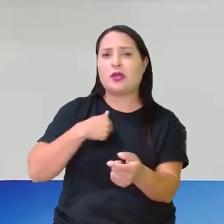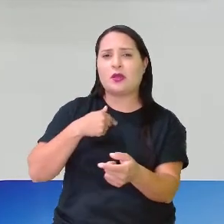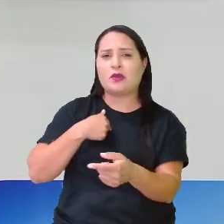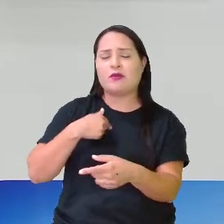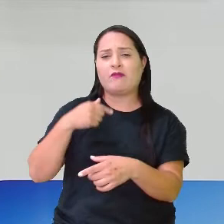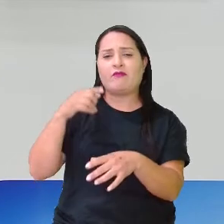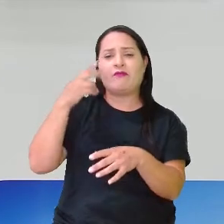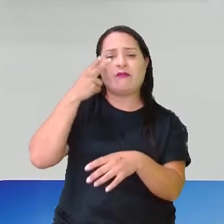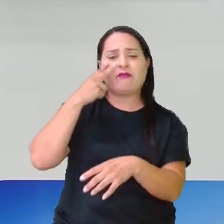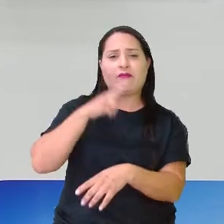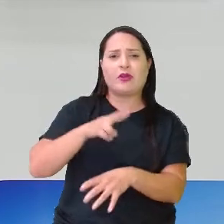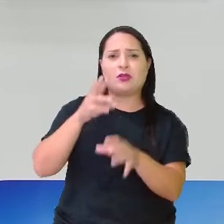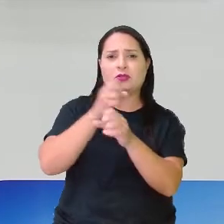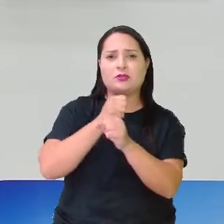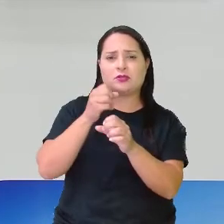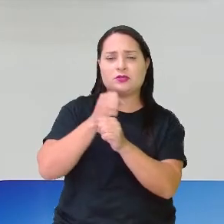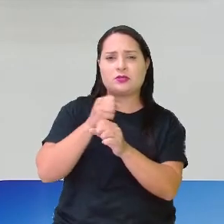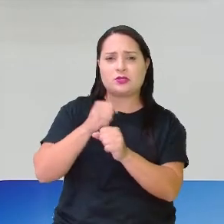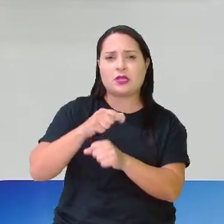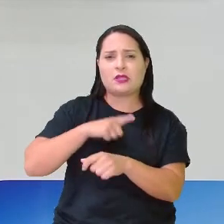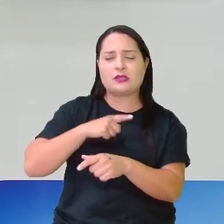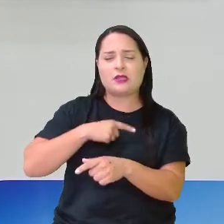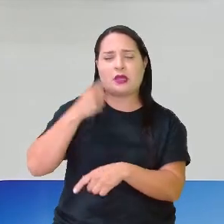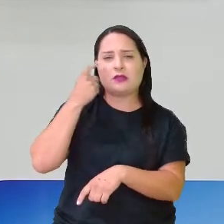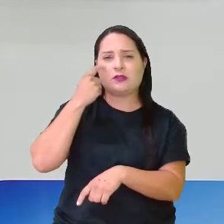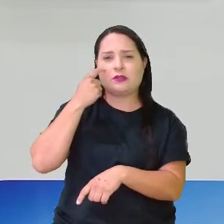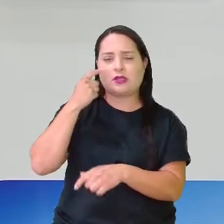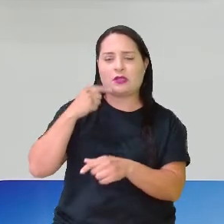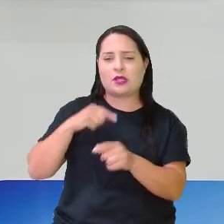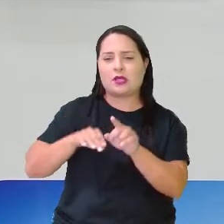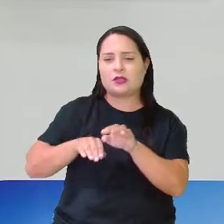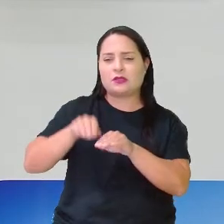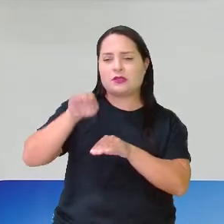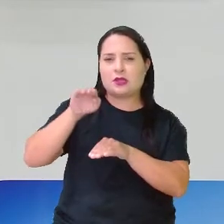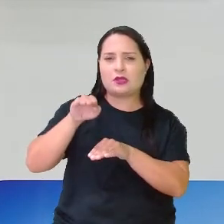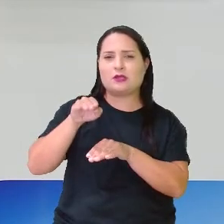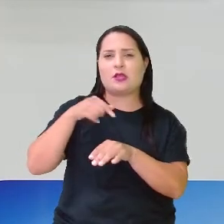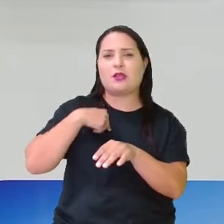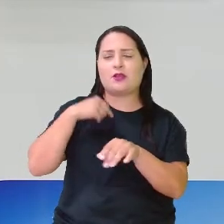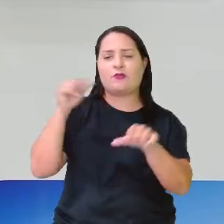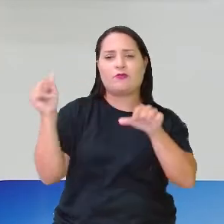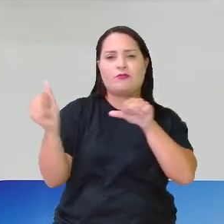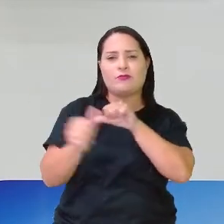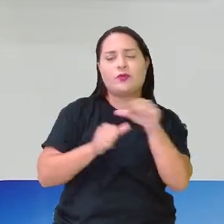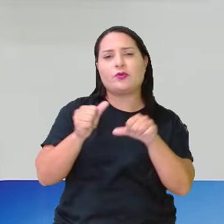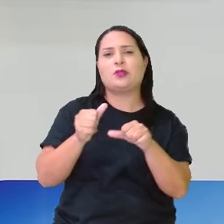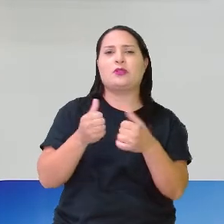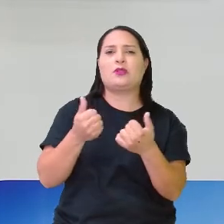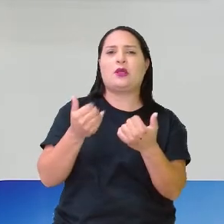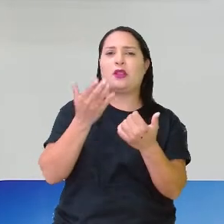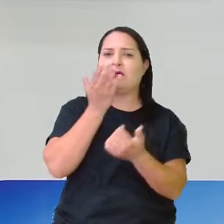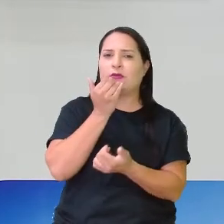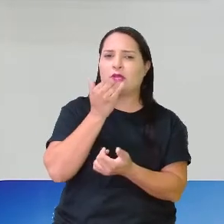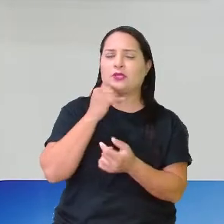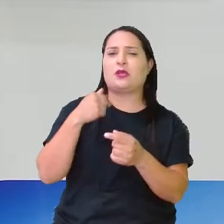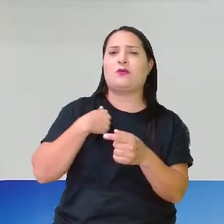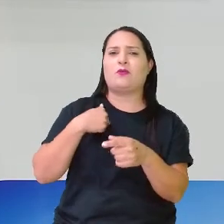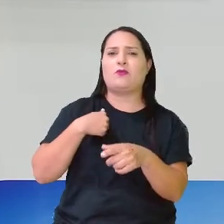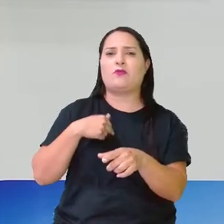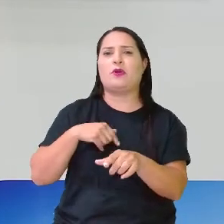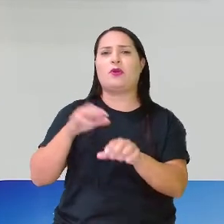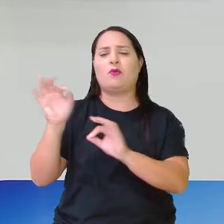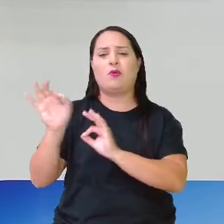como é que tá. E às vezes quando ela está chegando lá pertinho, aí eu dou um gás, mudo minha alimentação, né? Dou um gás no meu treino,